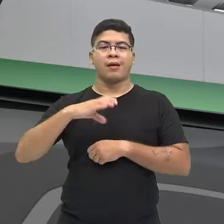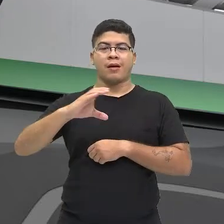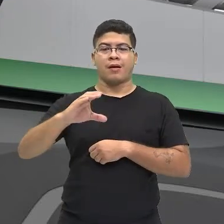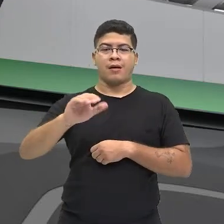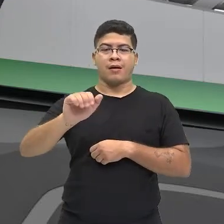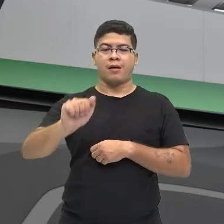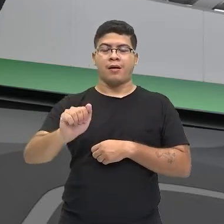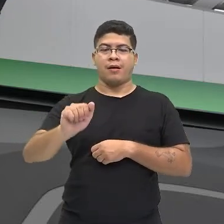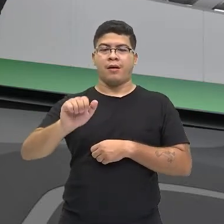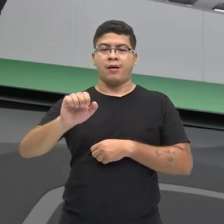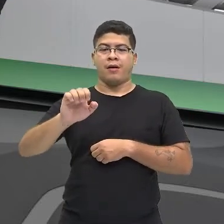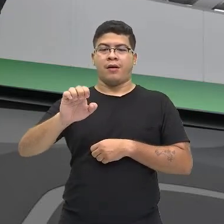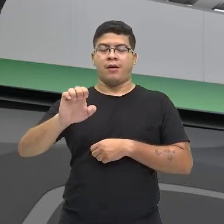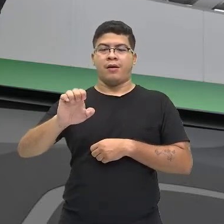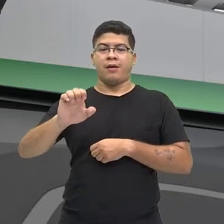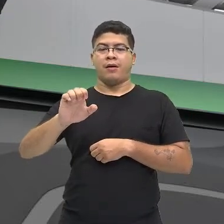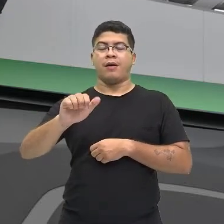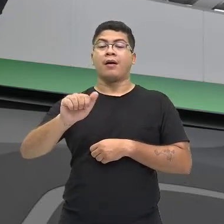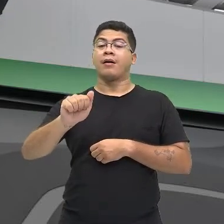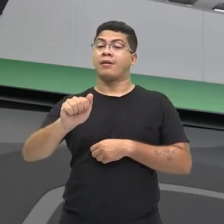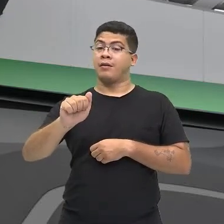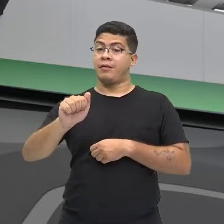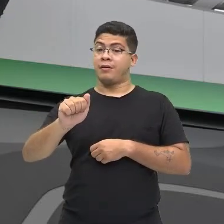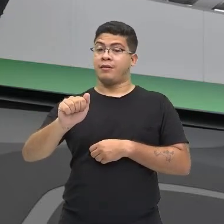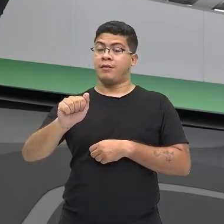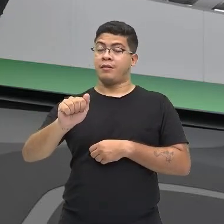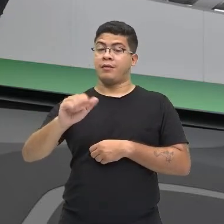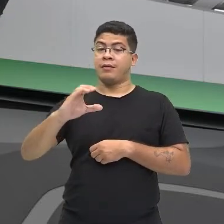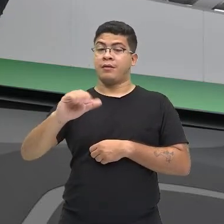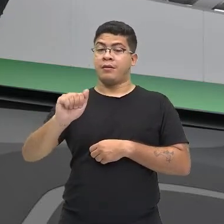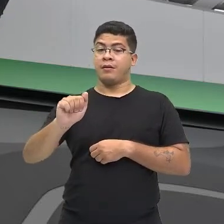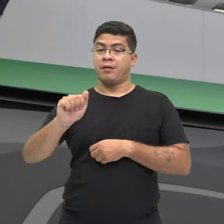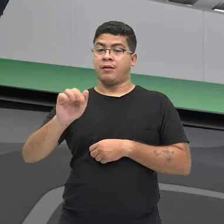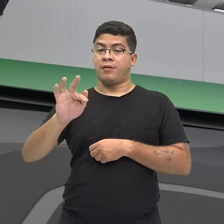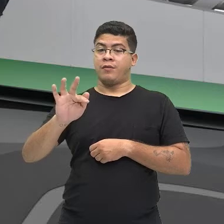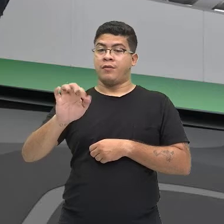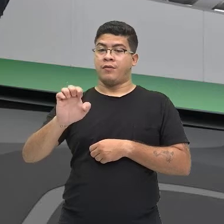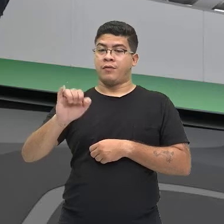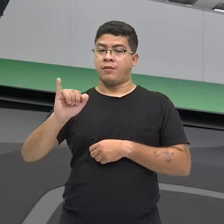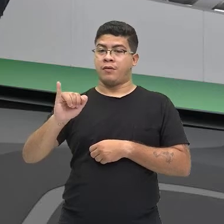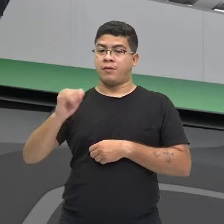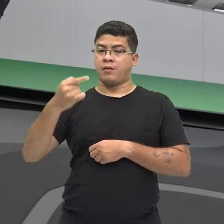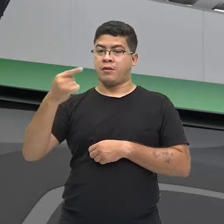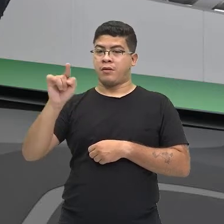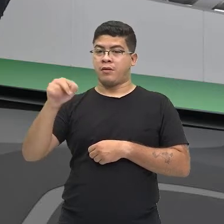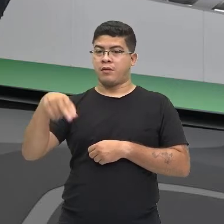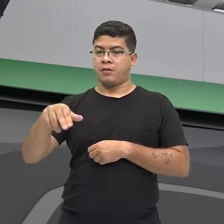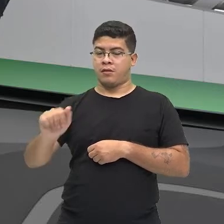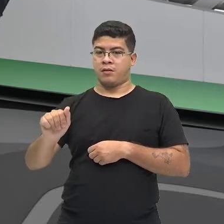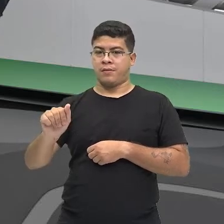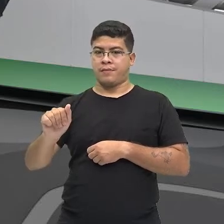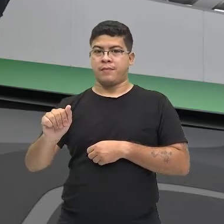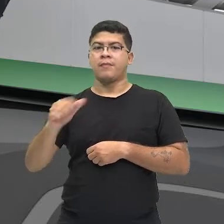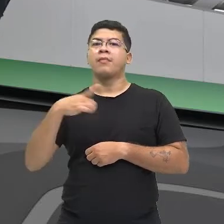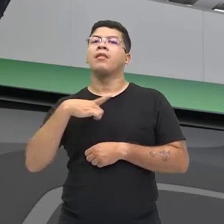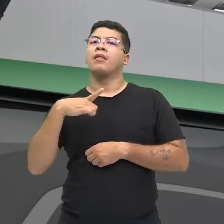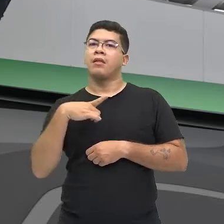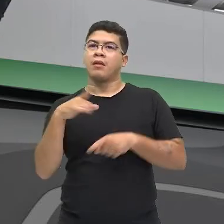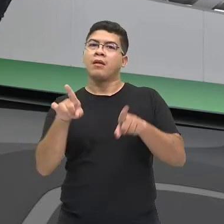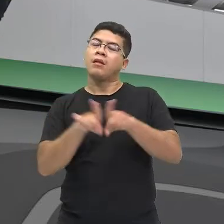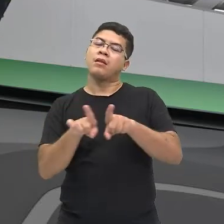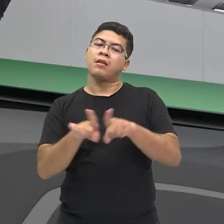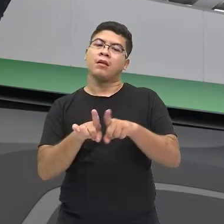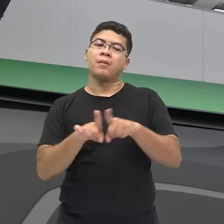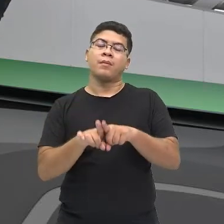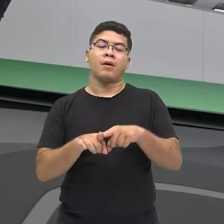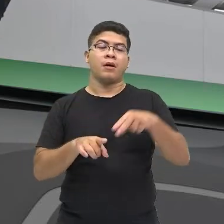quando você diz, eu tô viciada em café, é porque você está ali absorvendo a cafeína, que causa, assim, uma certa